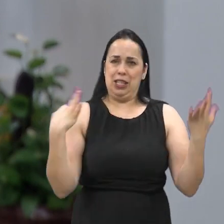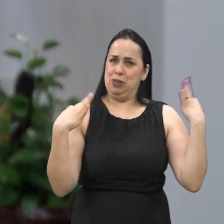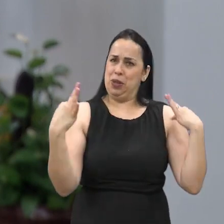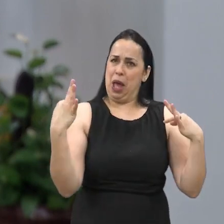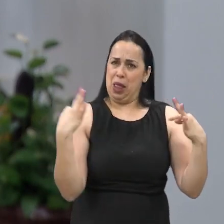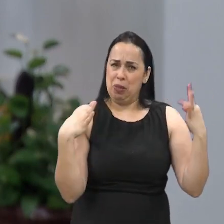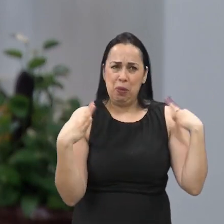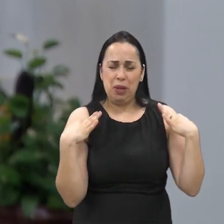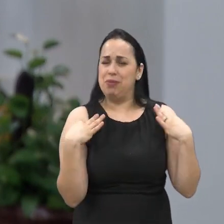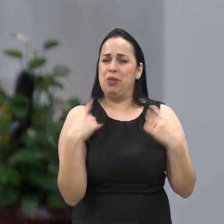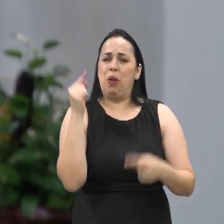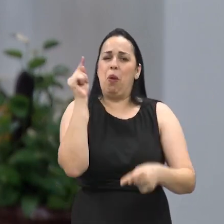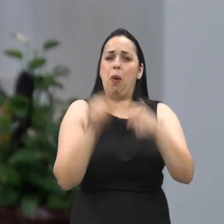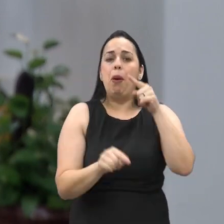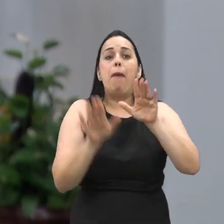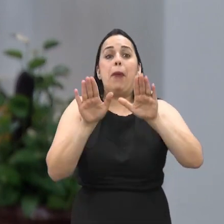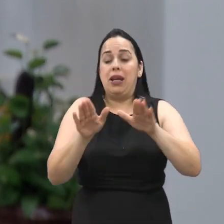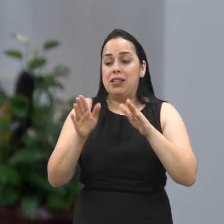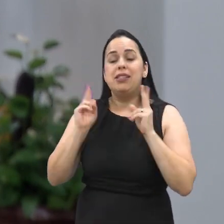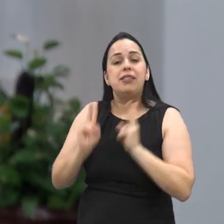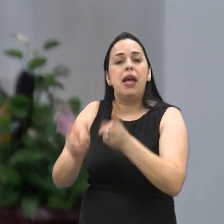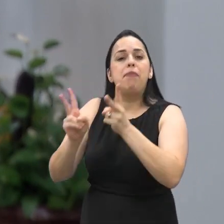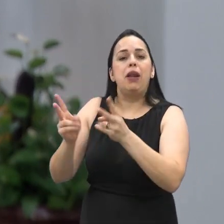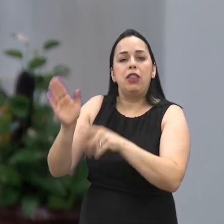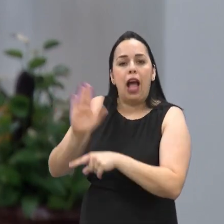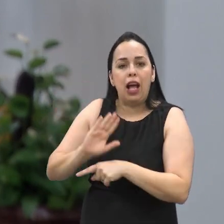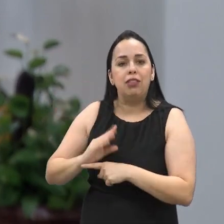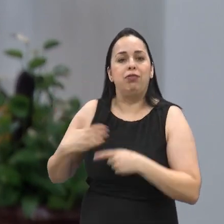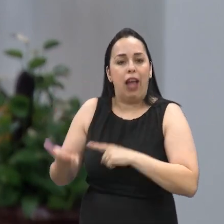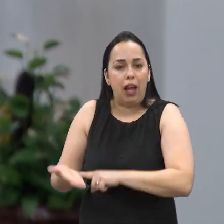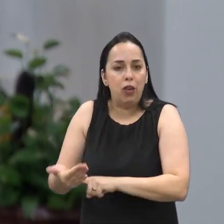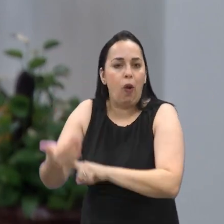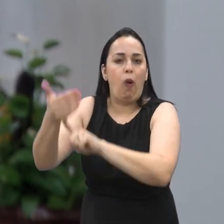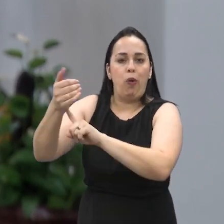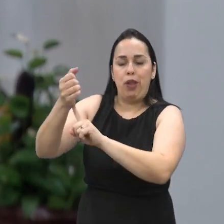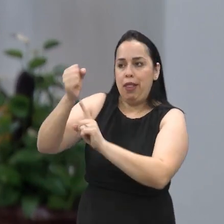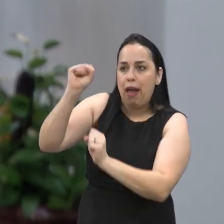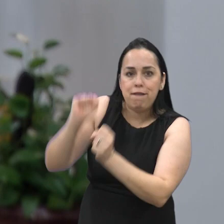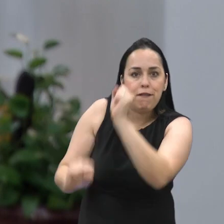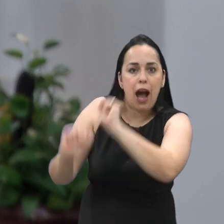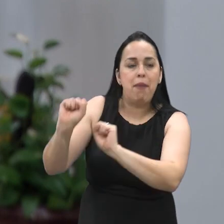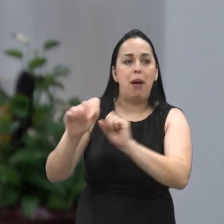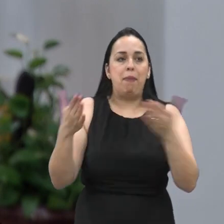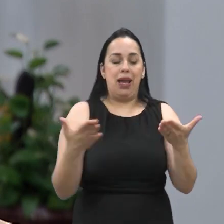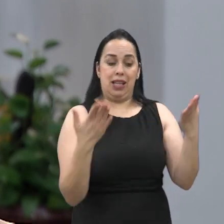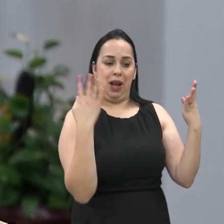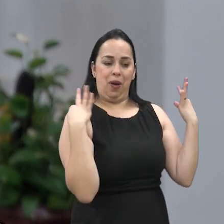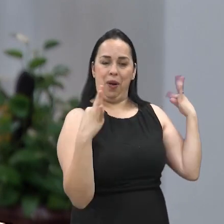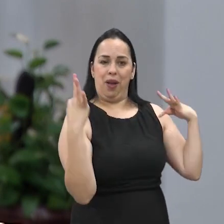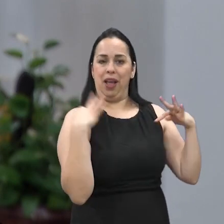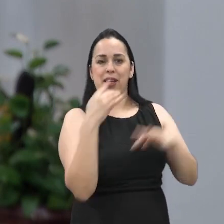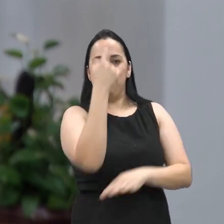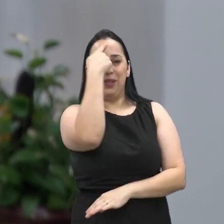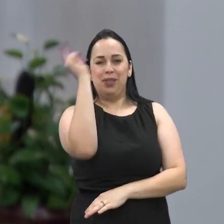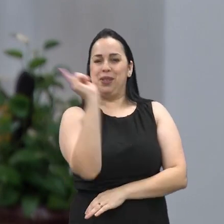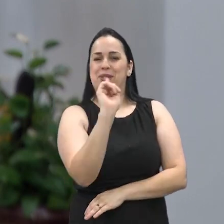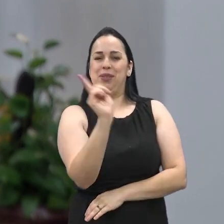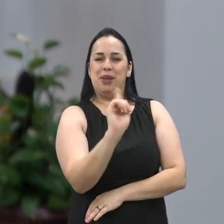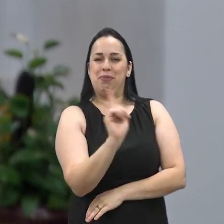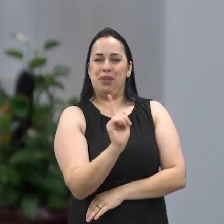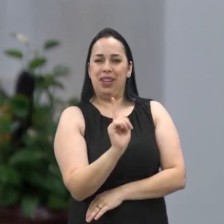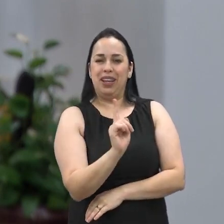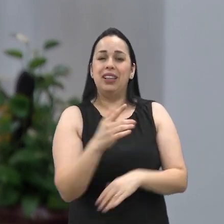sempre foi tecnológica, São José da indústria, mas São José turística era uma coisa que as pessoas não